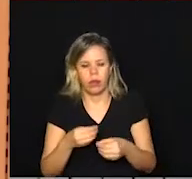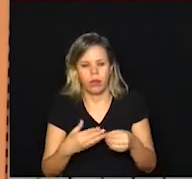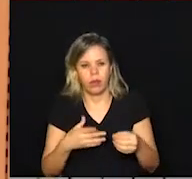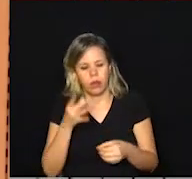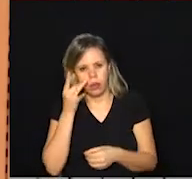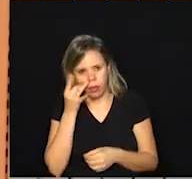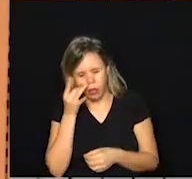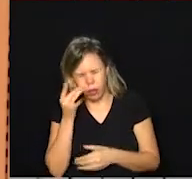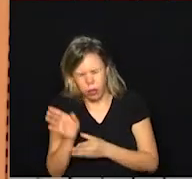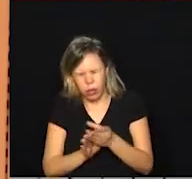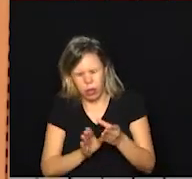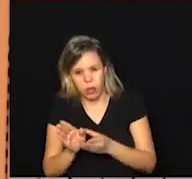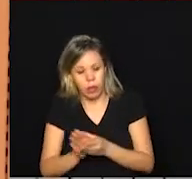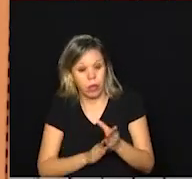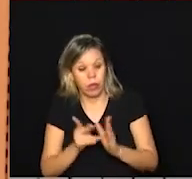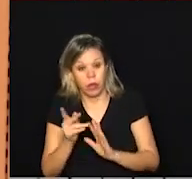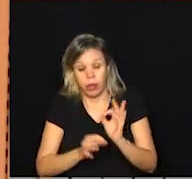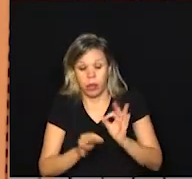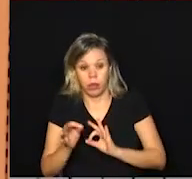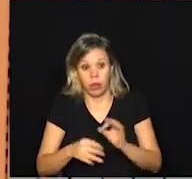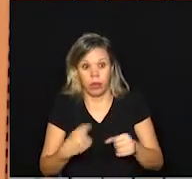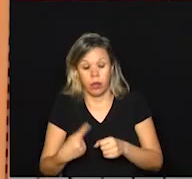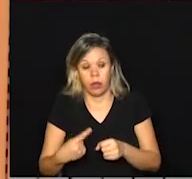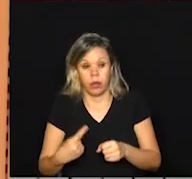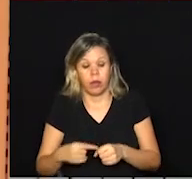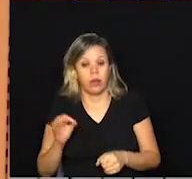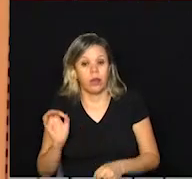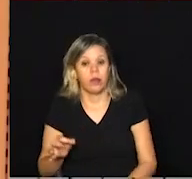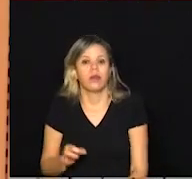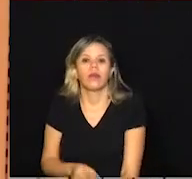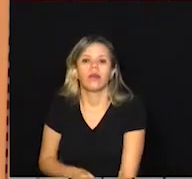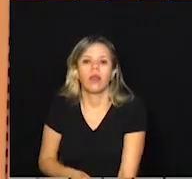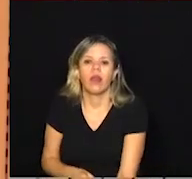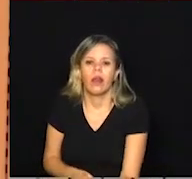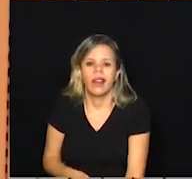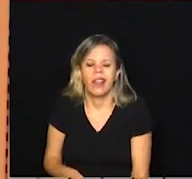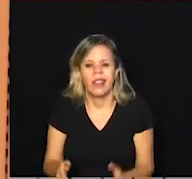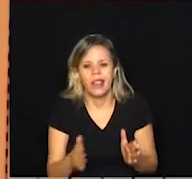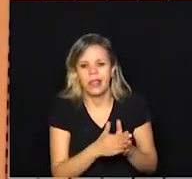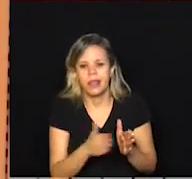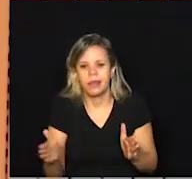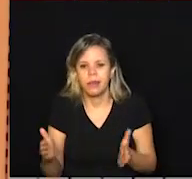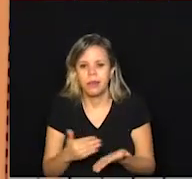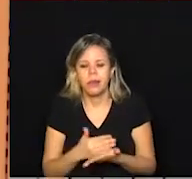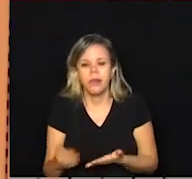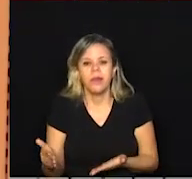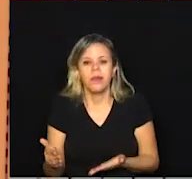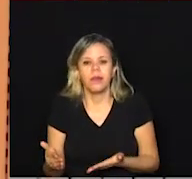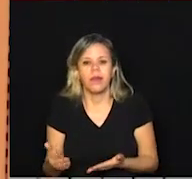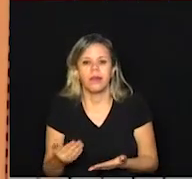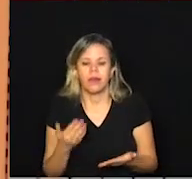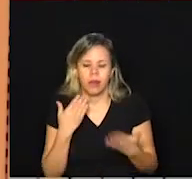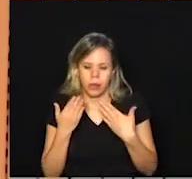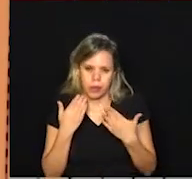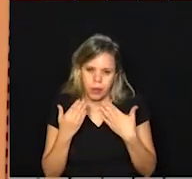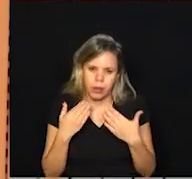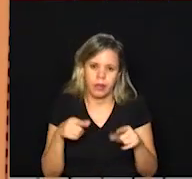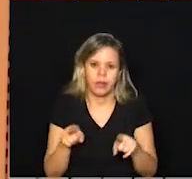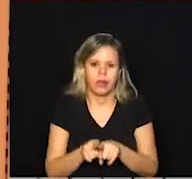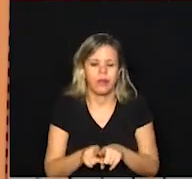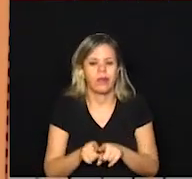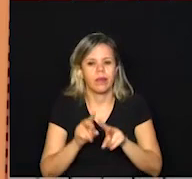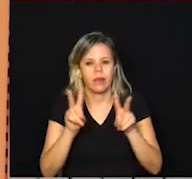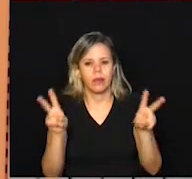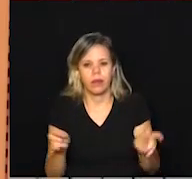presença do Conselho de um plano Municipal muito consistente no período que nós iniciaremos o debate inclusive